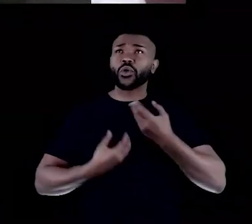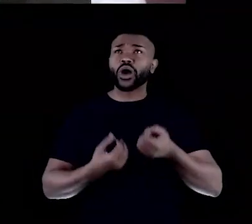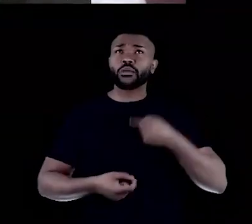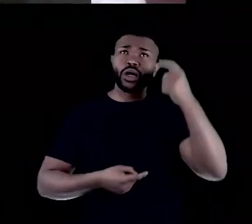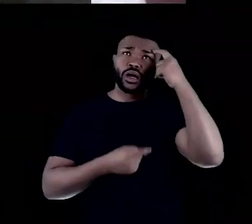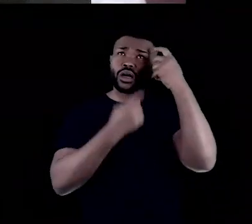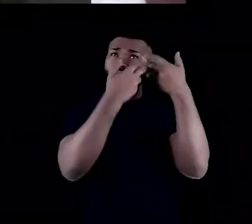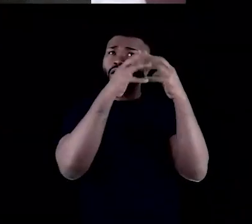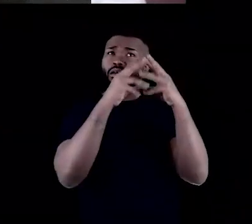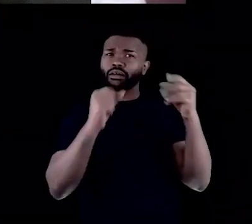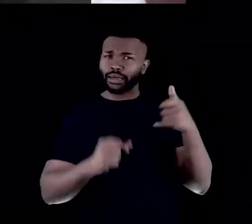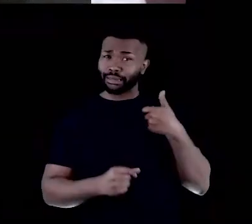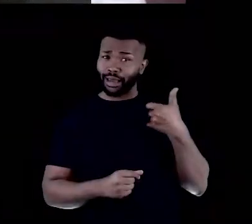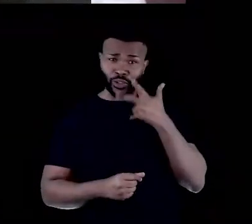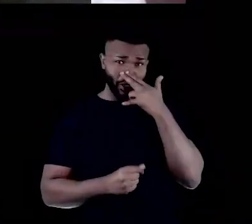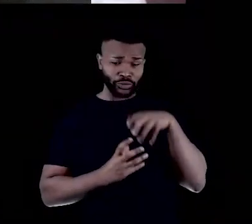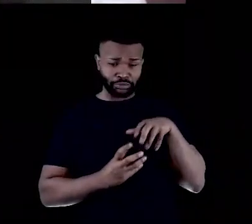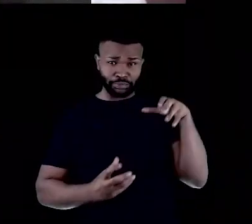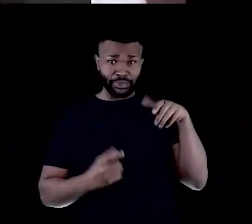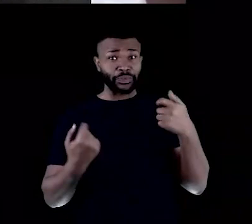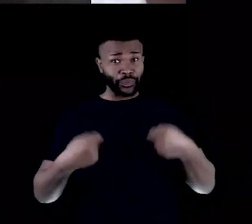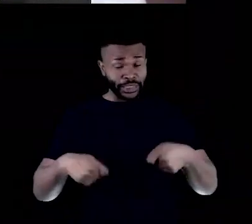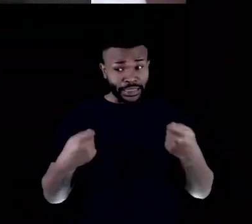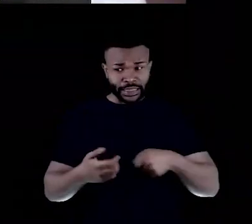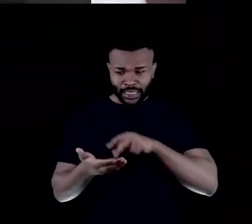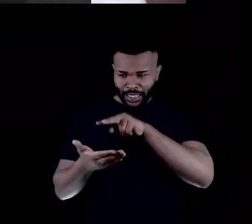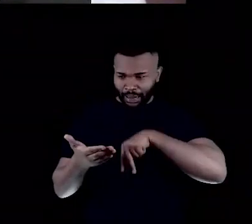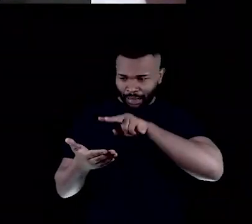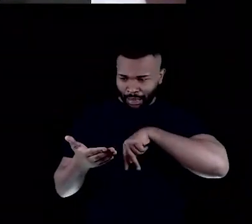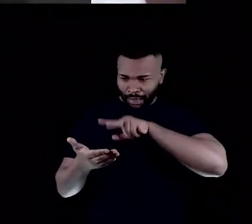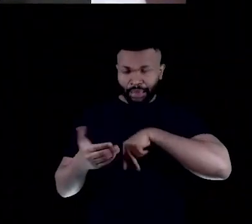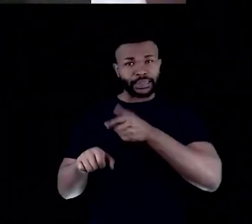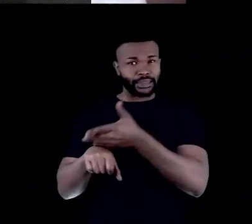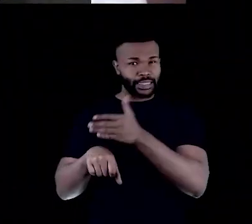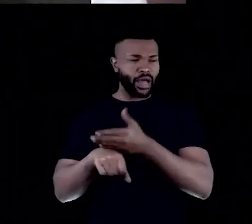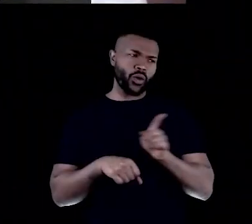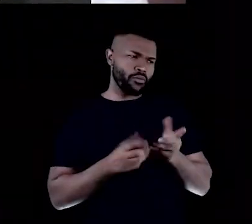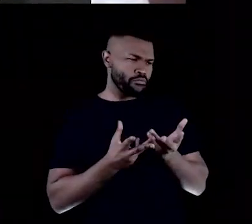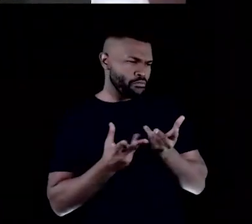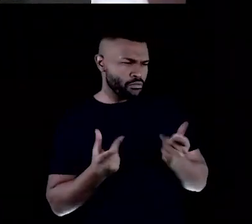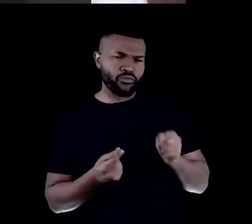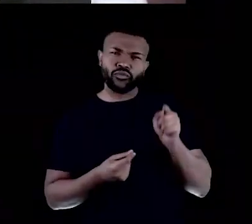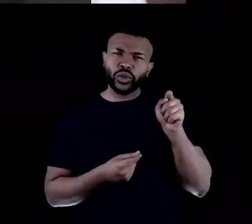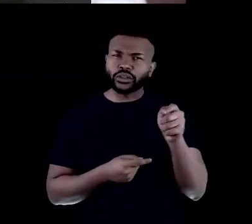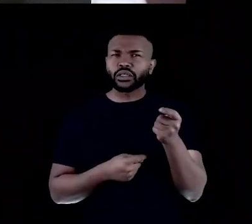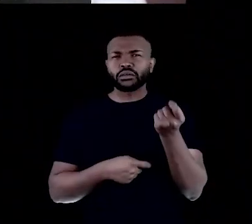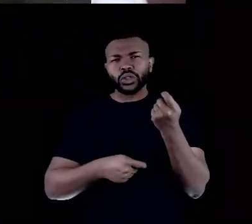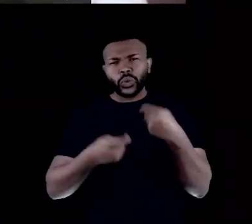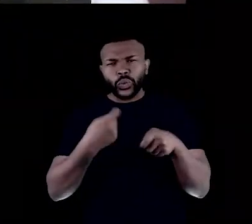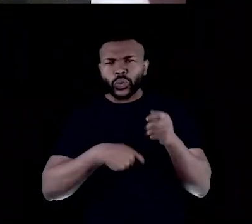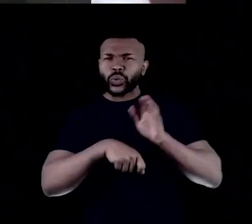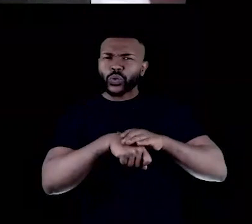esvaindo, assim. Eu tô precisando de novo... Ou é a idade chegando, eu tô precisando da materialidade do papel para ler eles, mas... É maravilhoso, porque você é